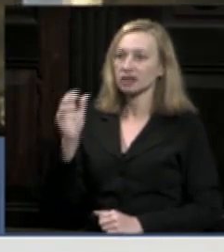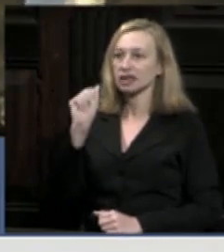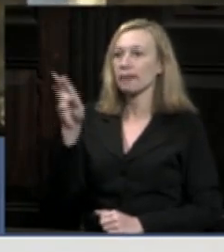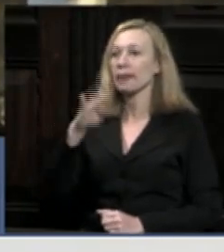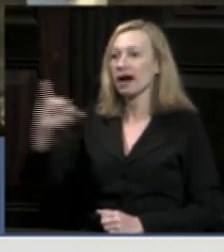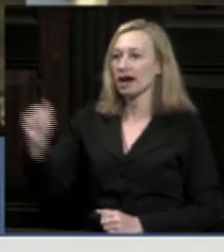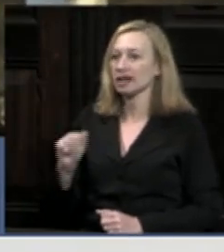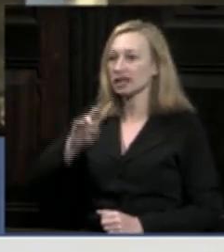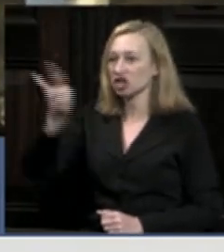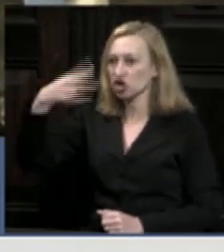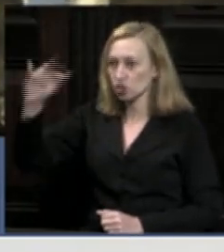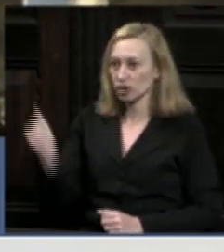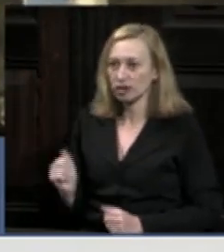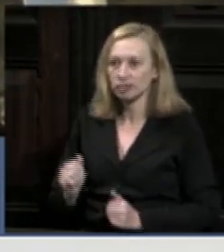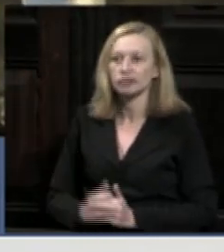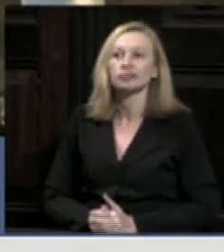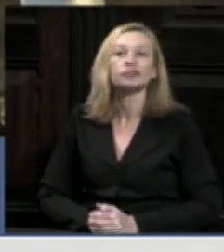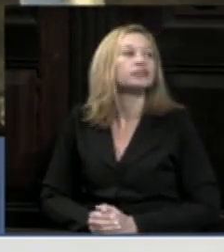tijuca